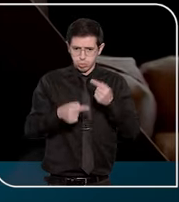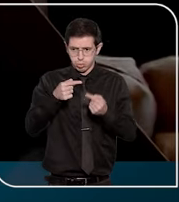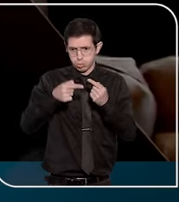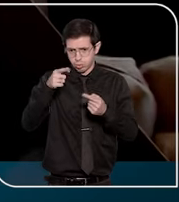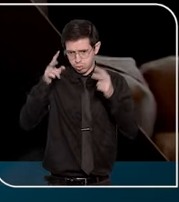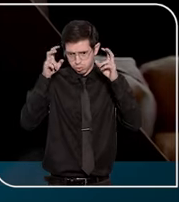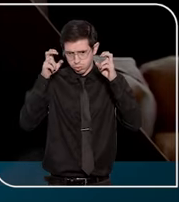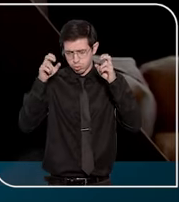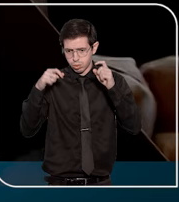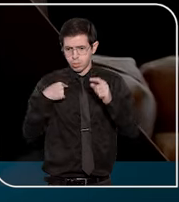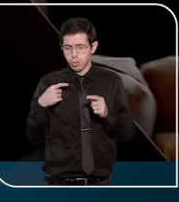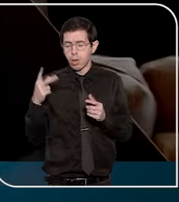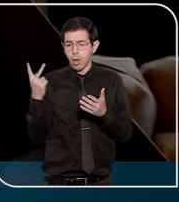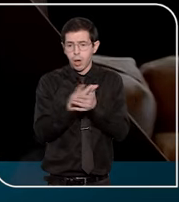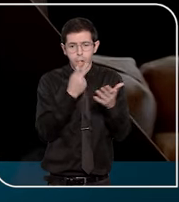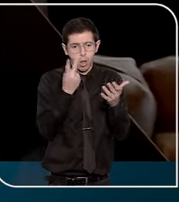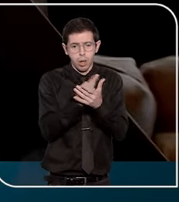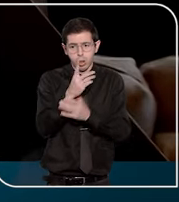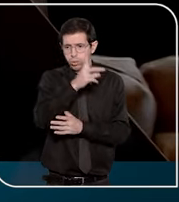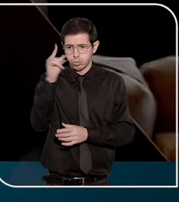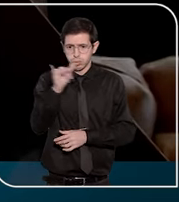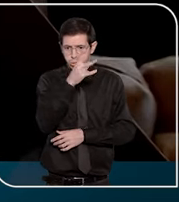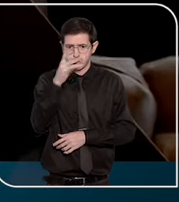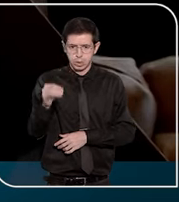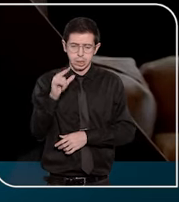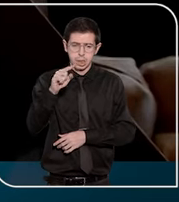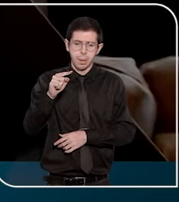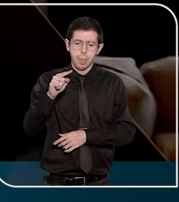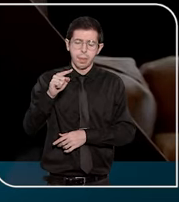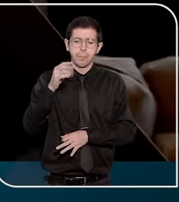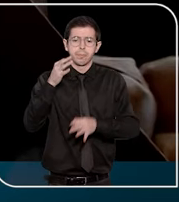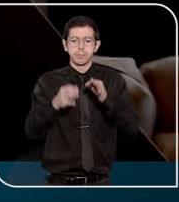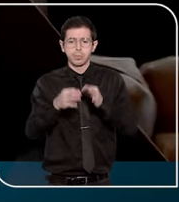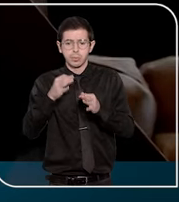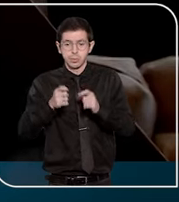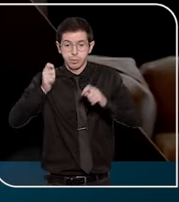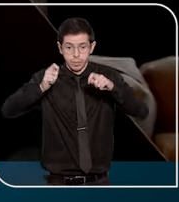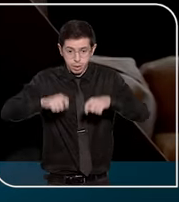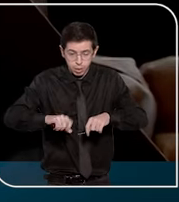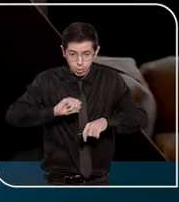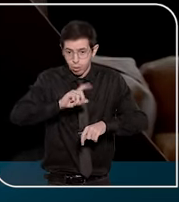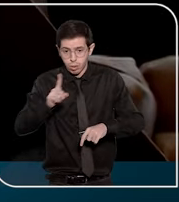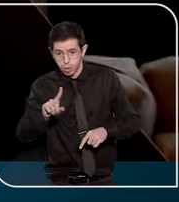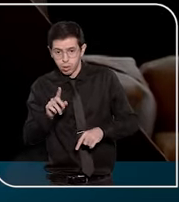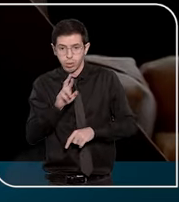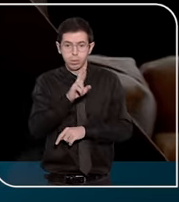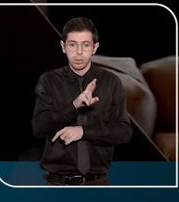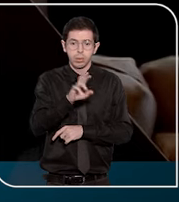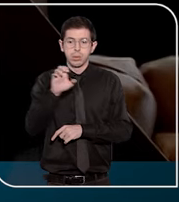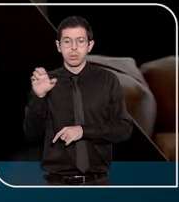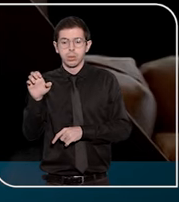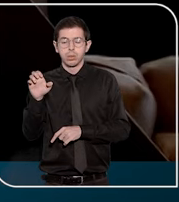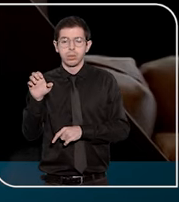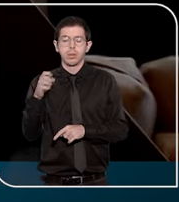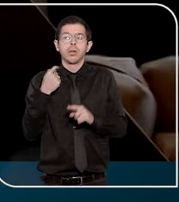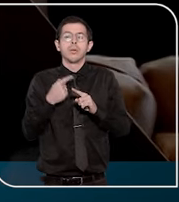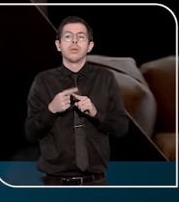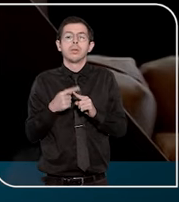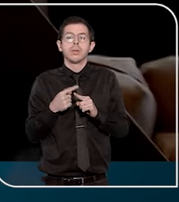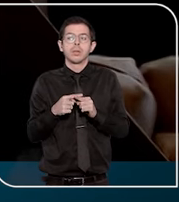são muito corriqueiros no dia a dia do juízo de viabilidade do recurso extraordinário, porque